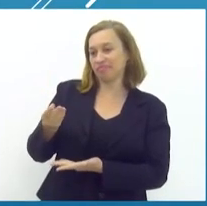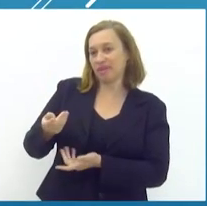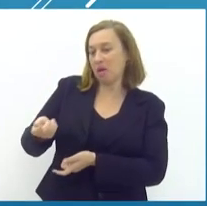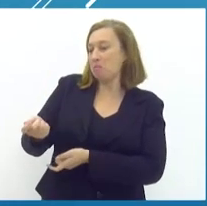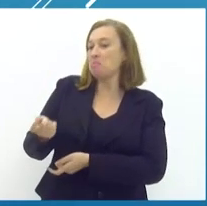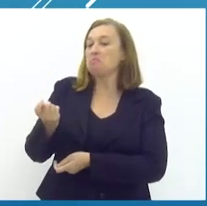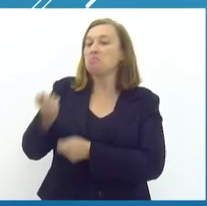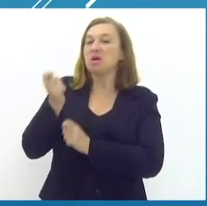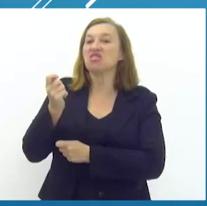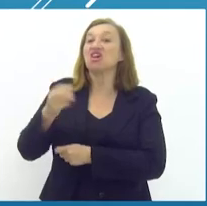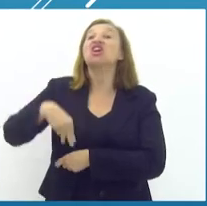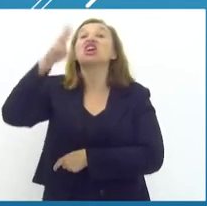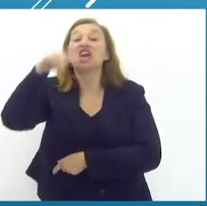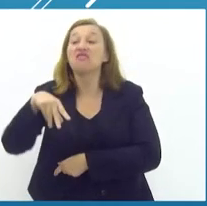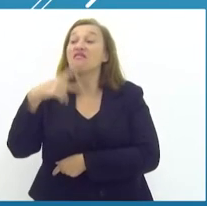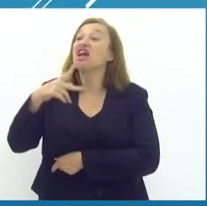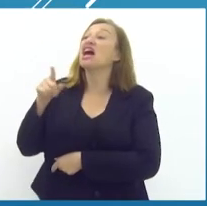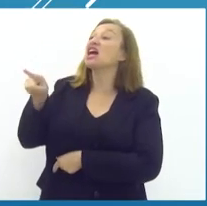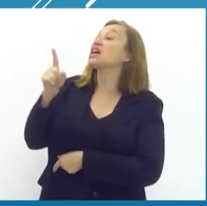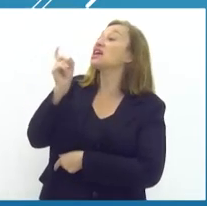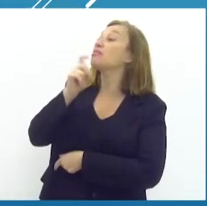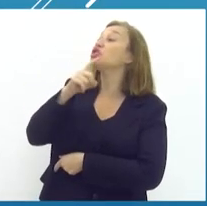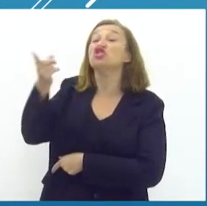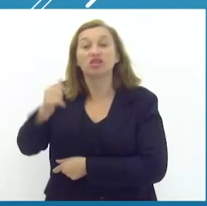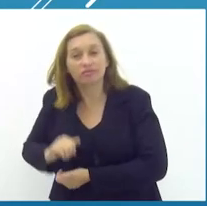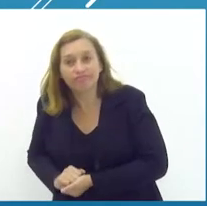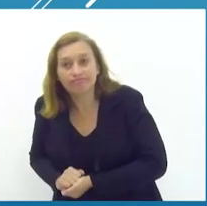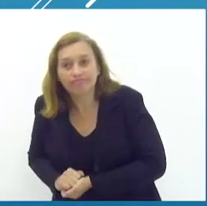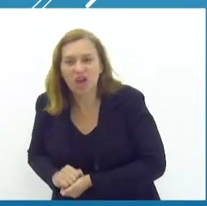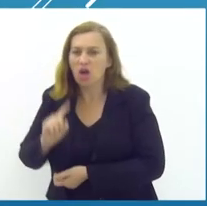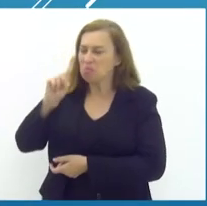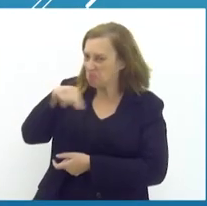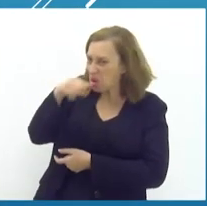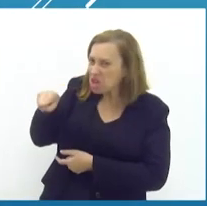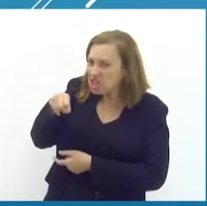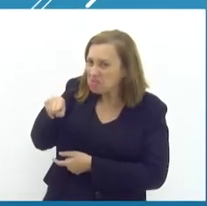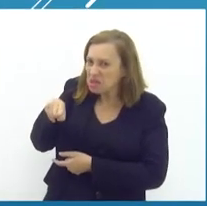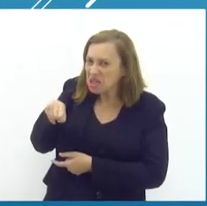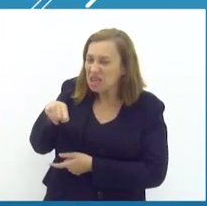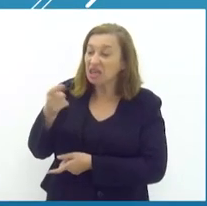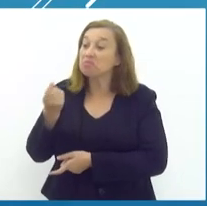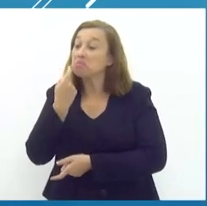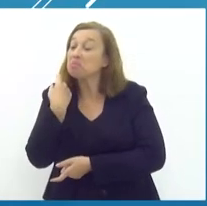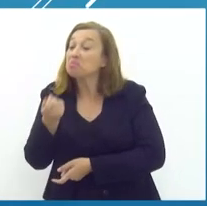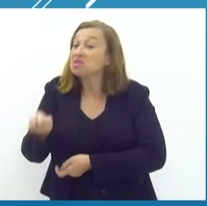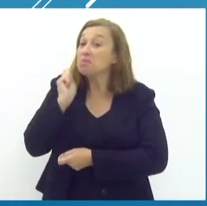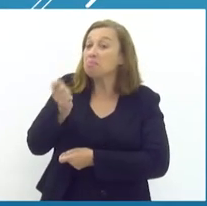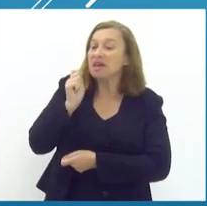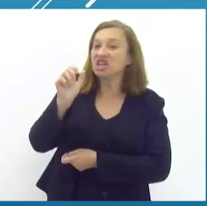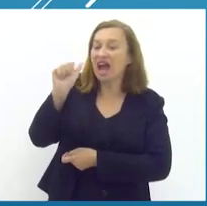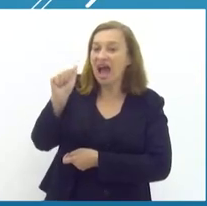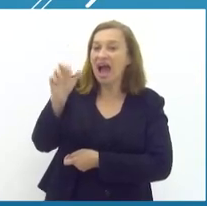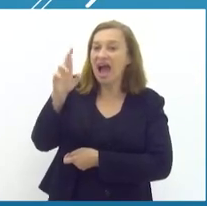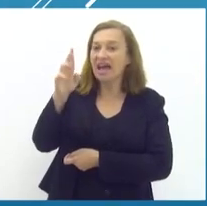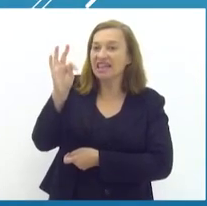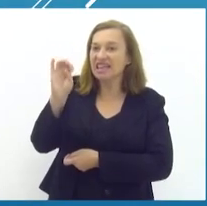quem vai dizer que não é não tem nada que proíbe fazer não tem então se Alina